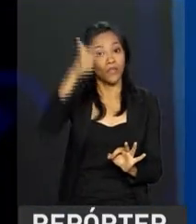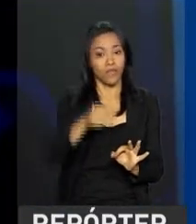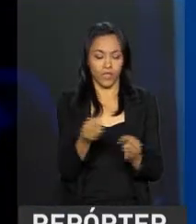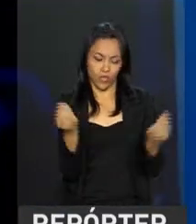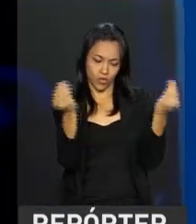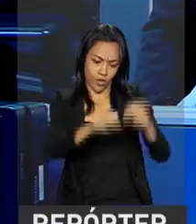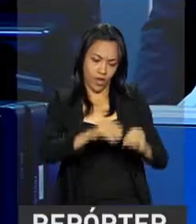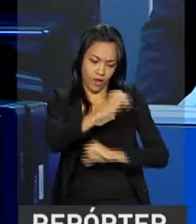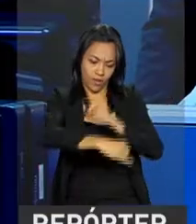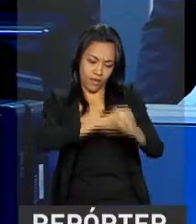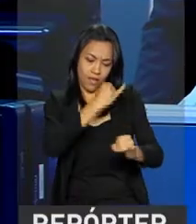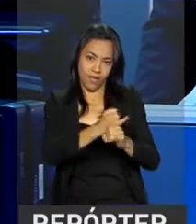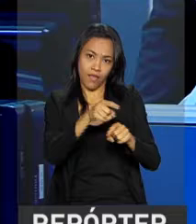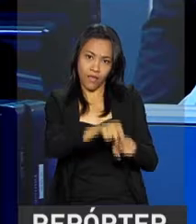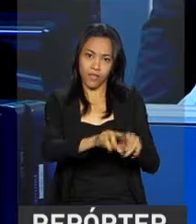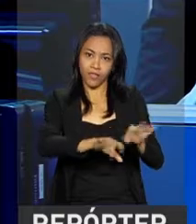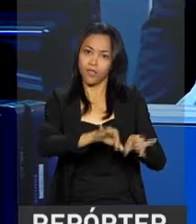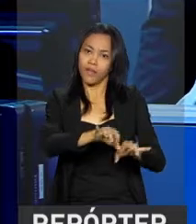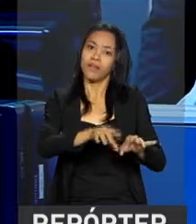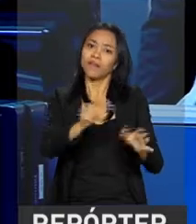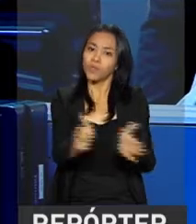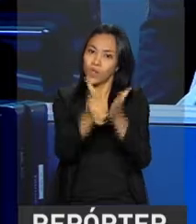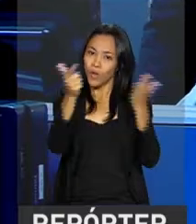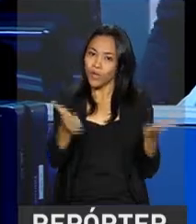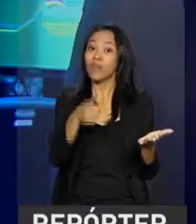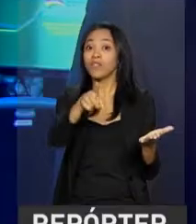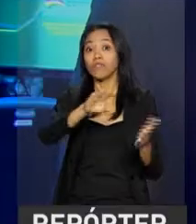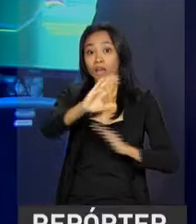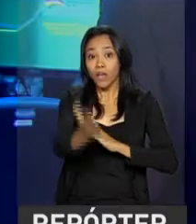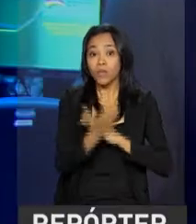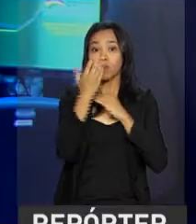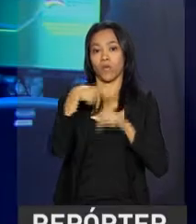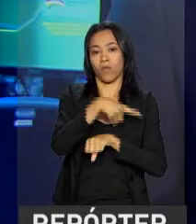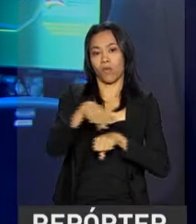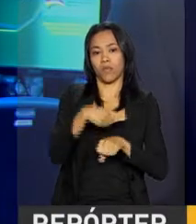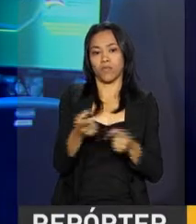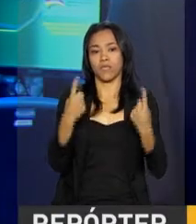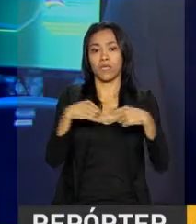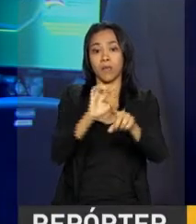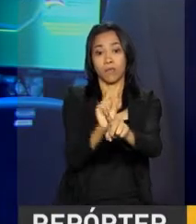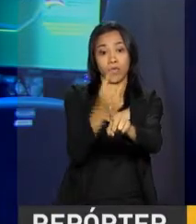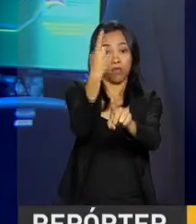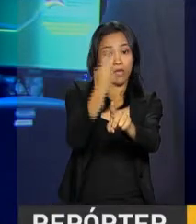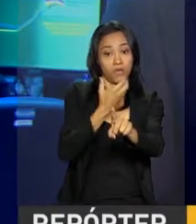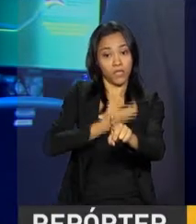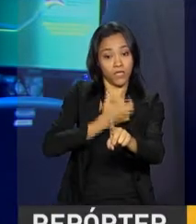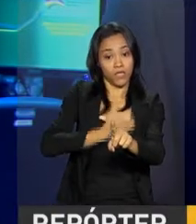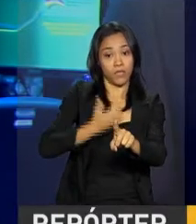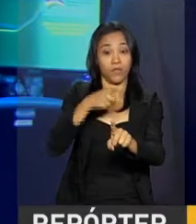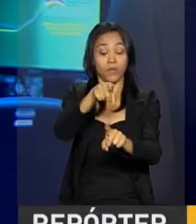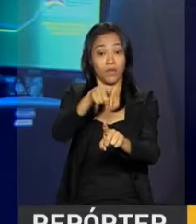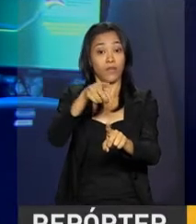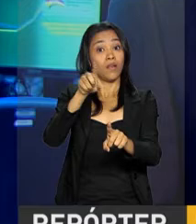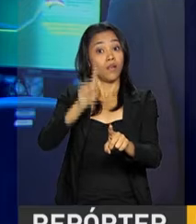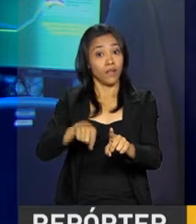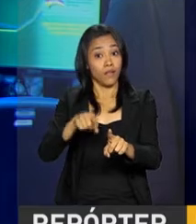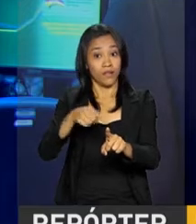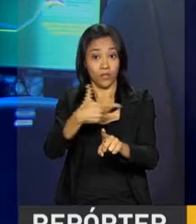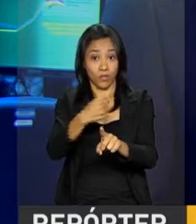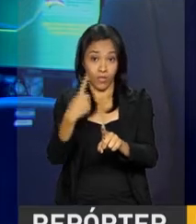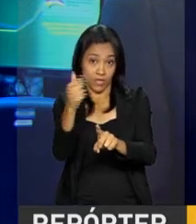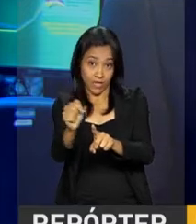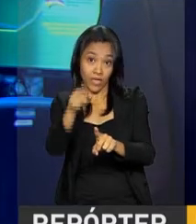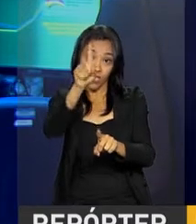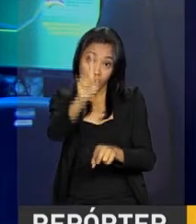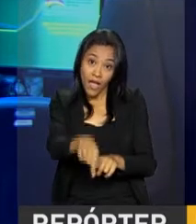oficial da união vai trazer ganhos para o país dia 1º de dezembro de 2017 será um marco o projeto oficial da união